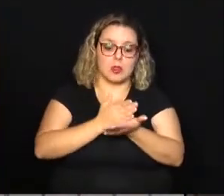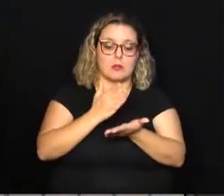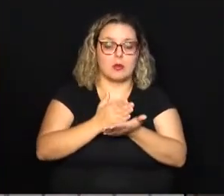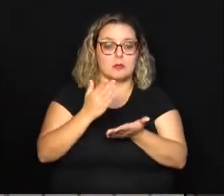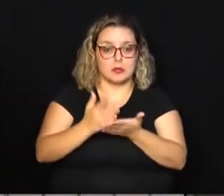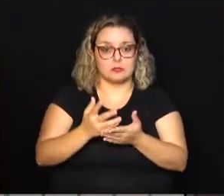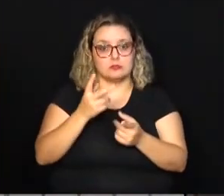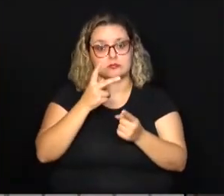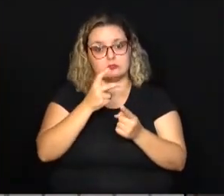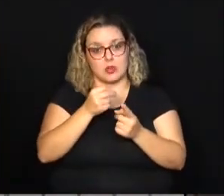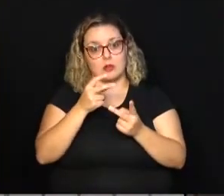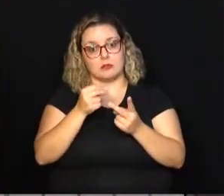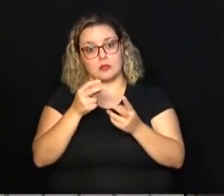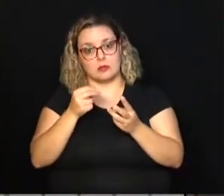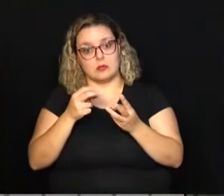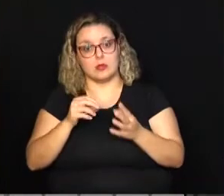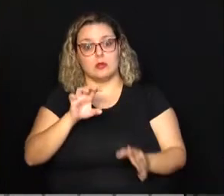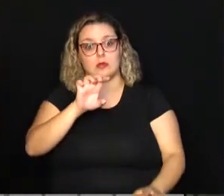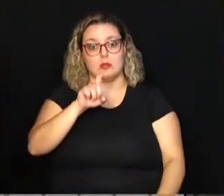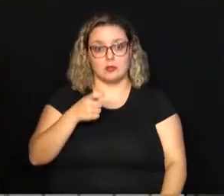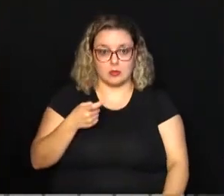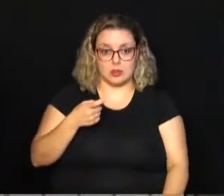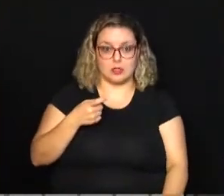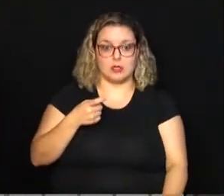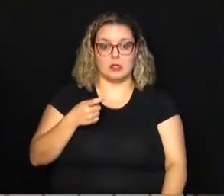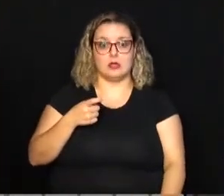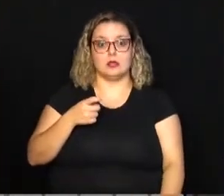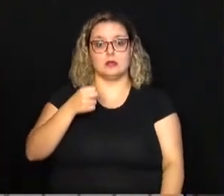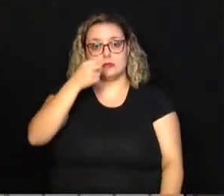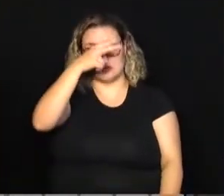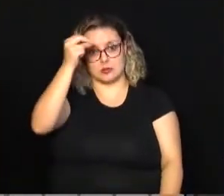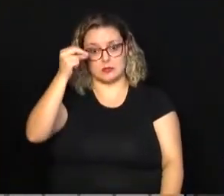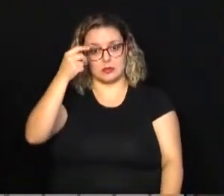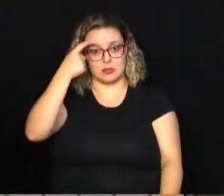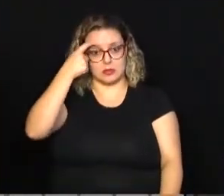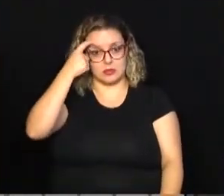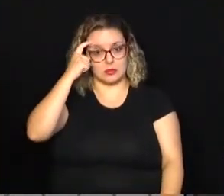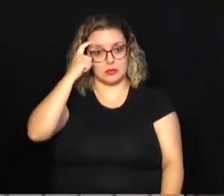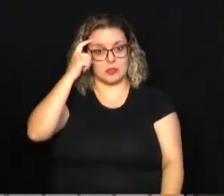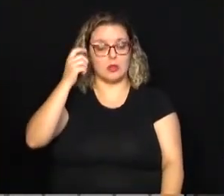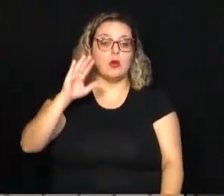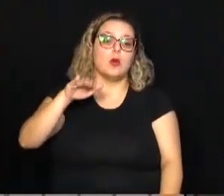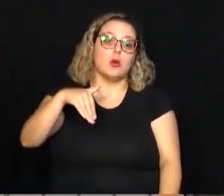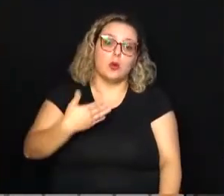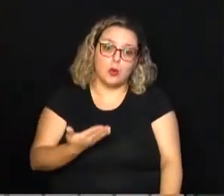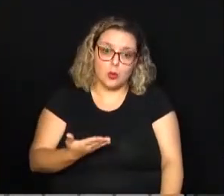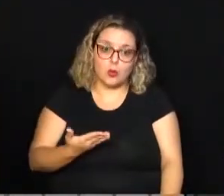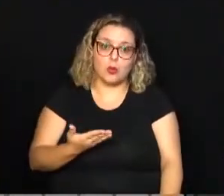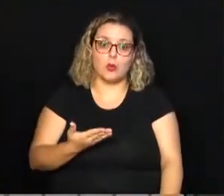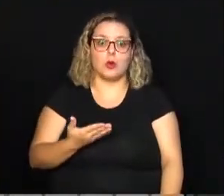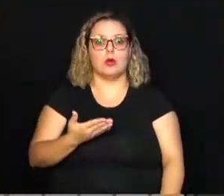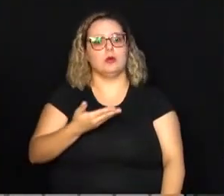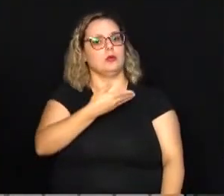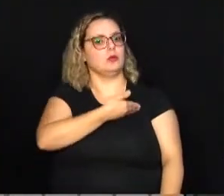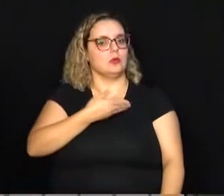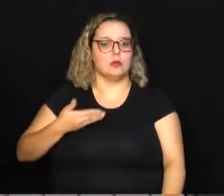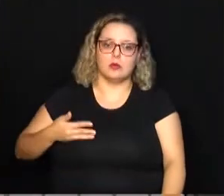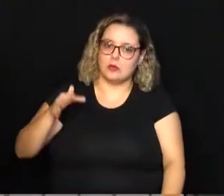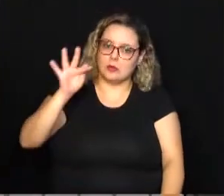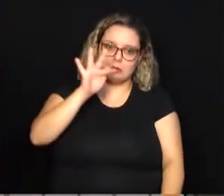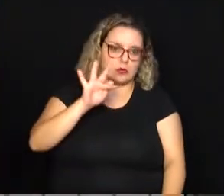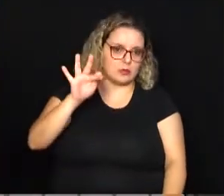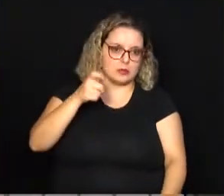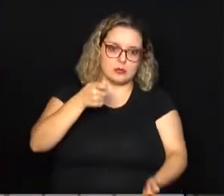consórcio pelo ex-prefeito de Campinas, o Jonas Donizete. Então, quando o governo federal não se posiciona, cabe a